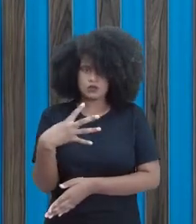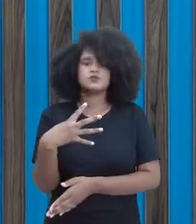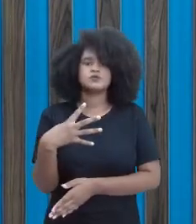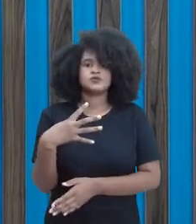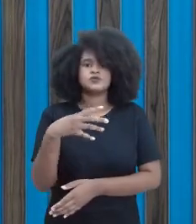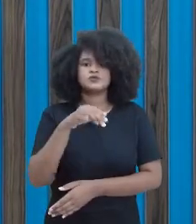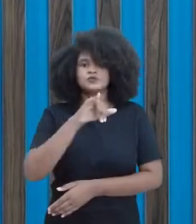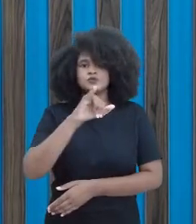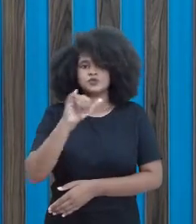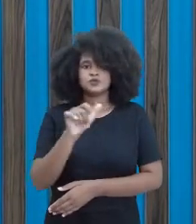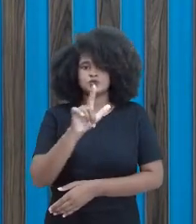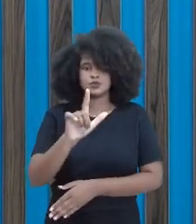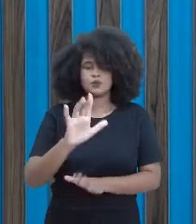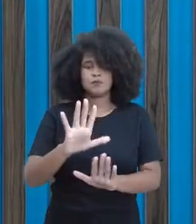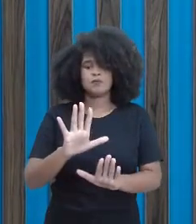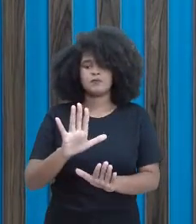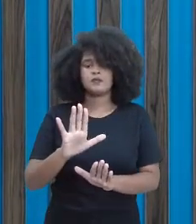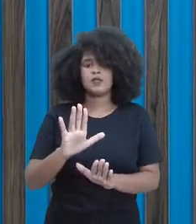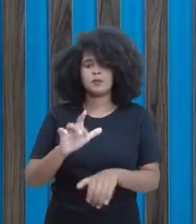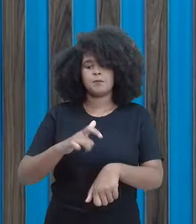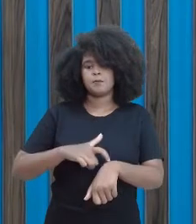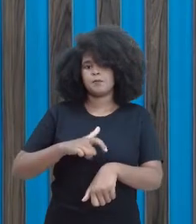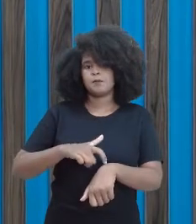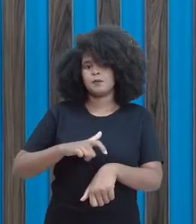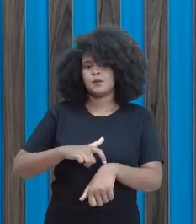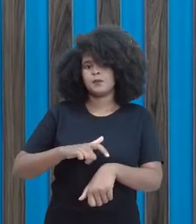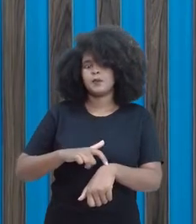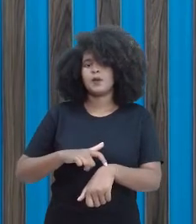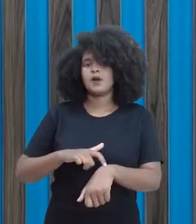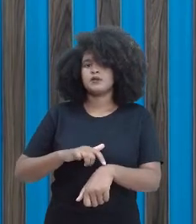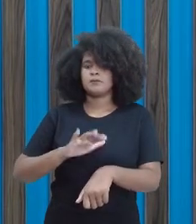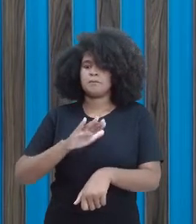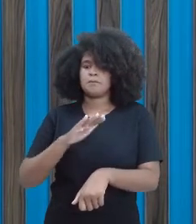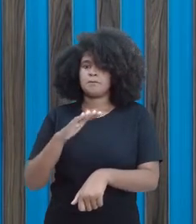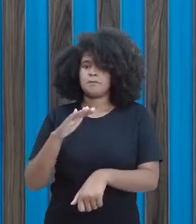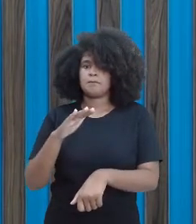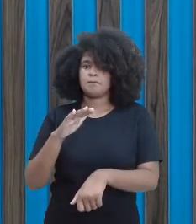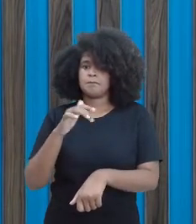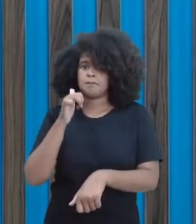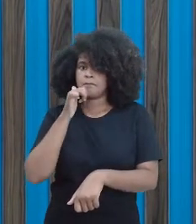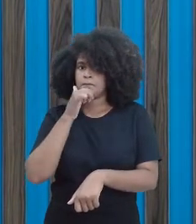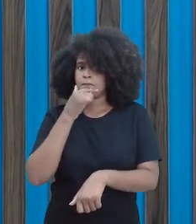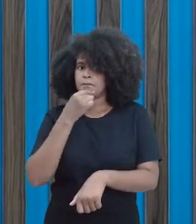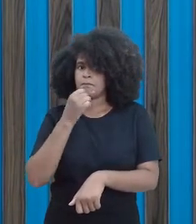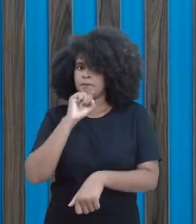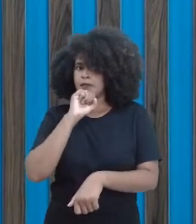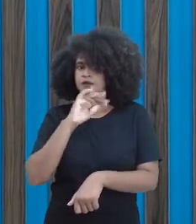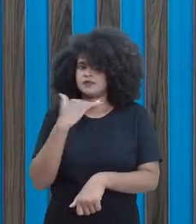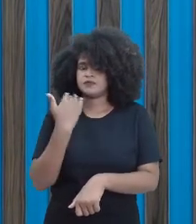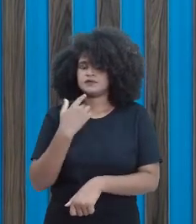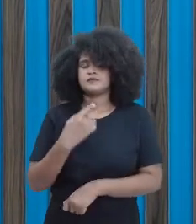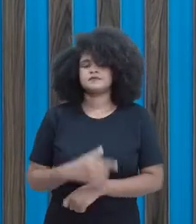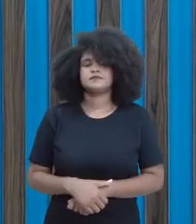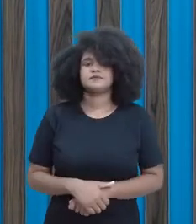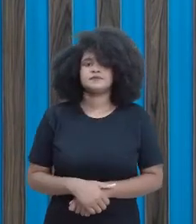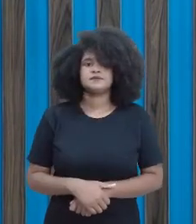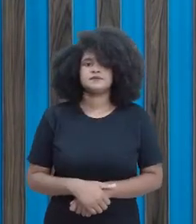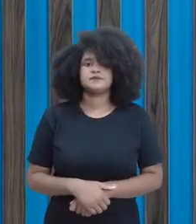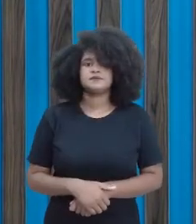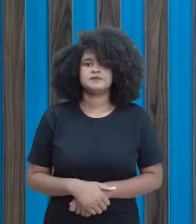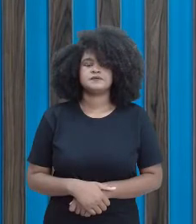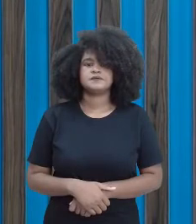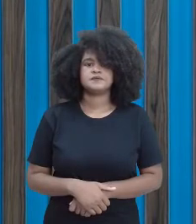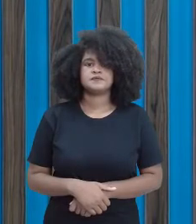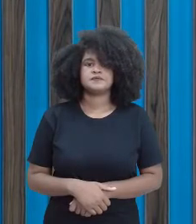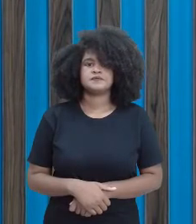quando seu pai faleceu, certo? Uma forma discreta de dizer que faleceu, pessoal, é dizer passed away, né? Ao pé da letra seria